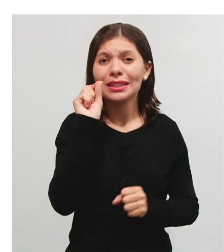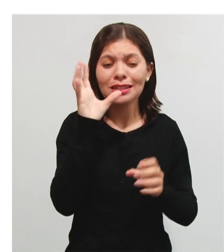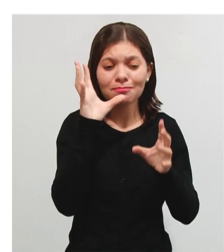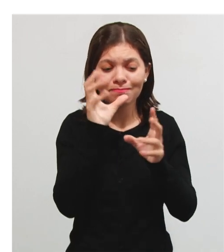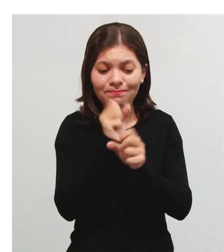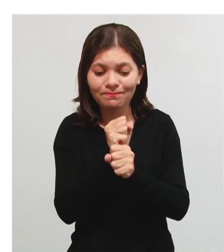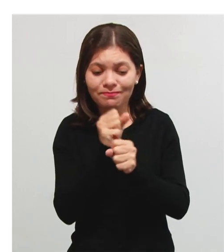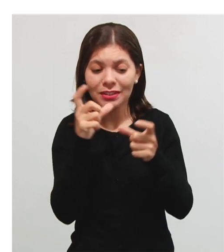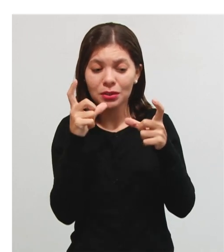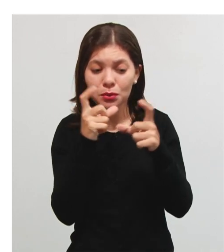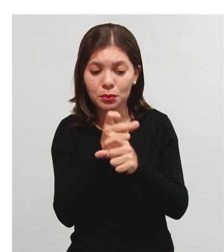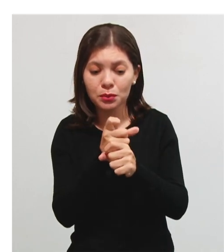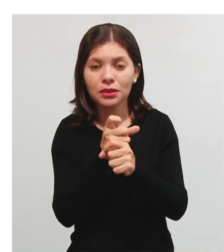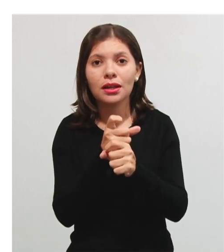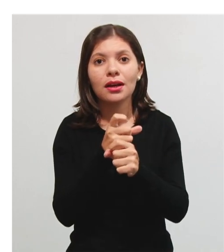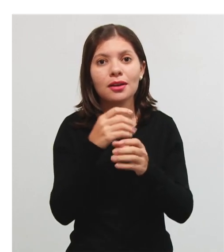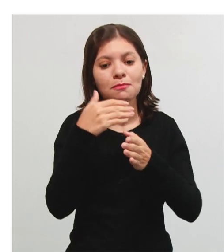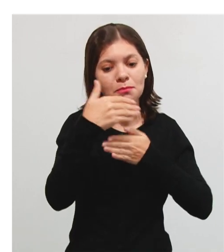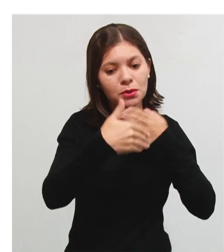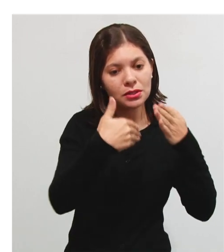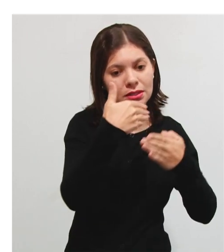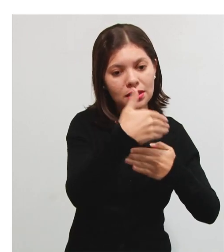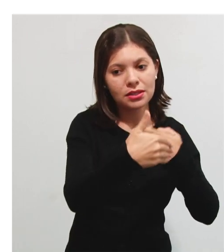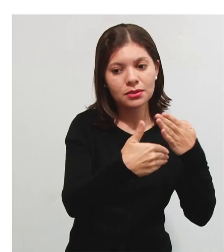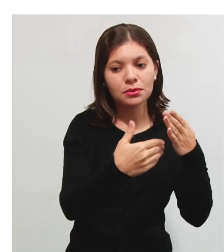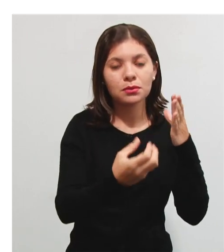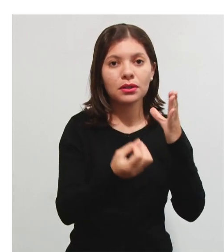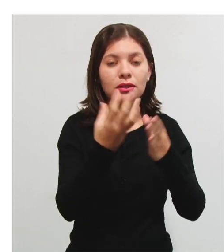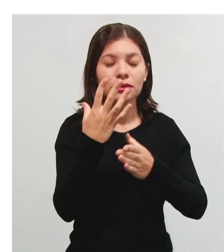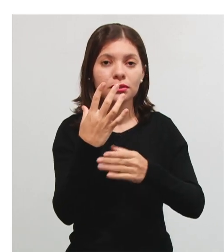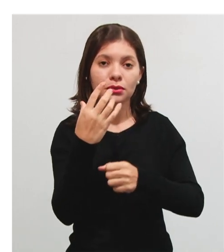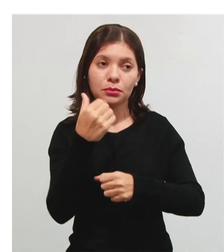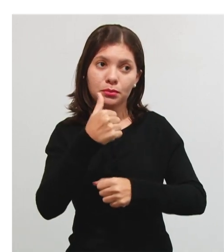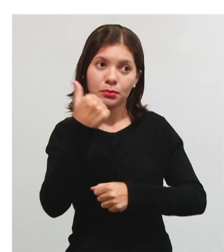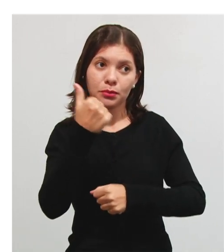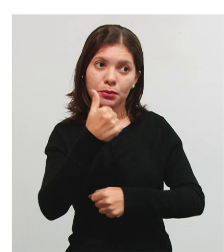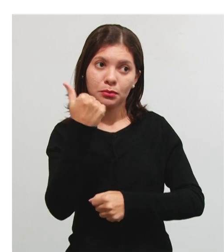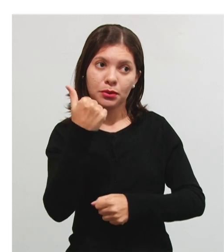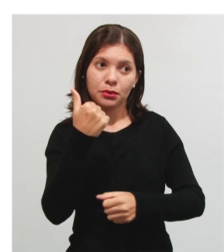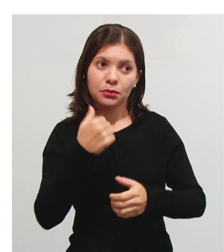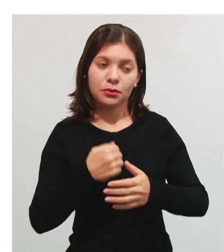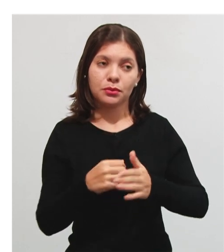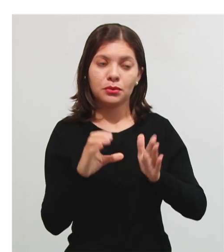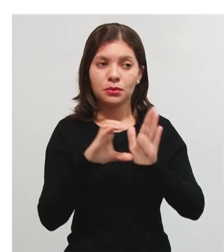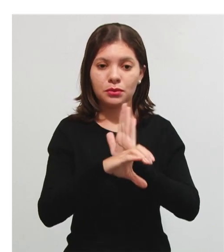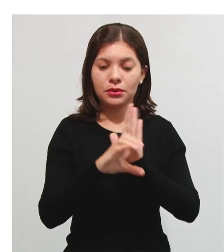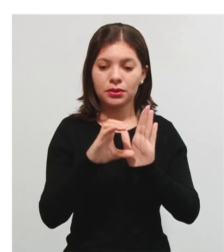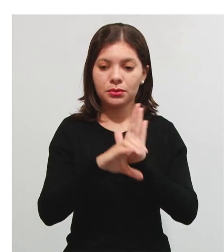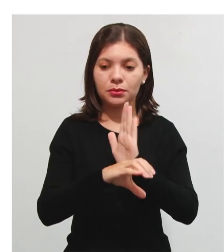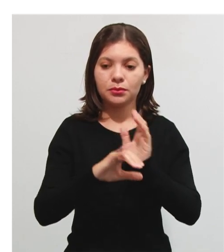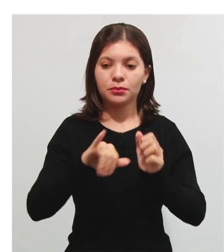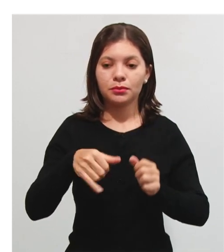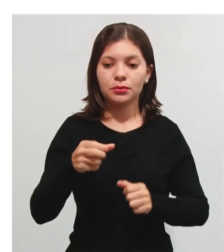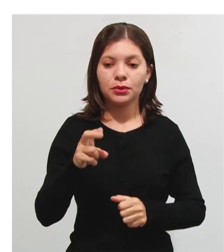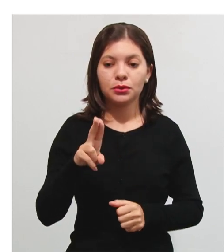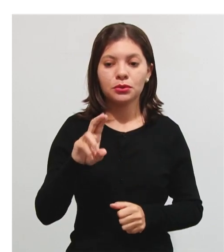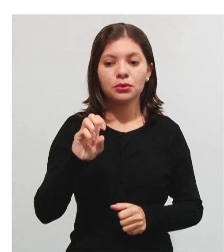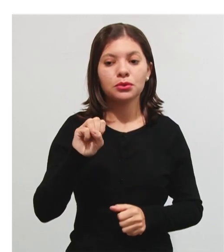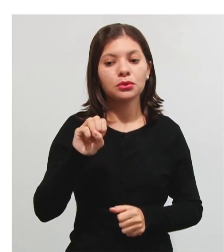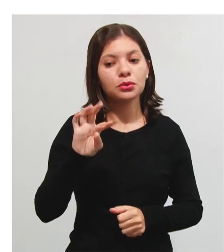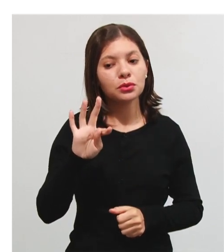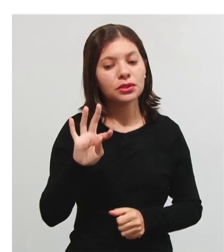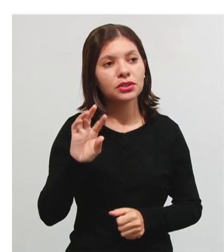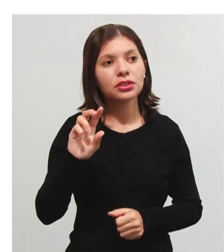encurtar esses processos, né? Onde ele lança ali o primeiro conceito de just-in-time, né? Que seria o